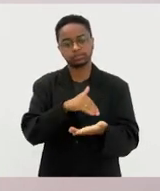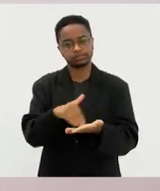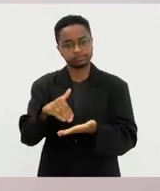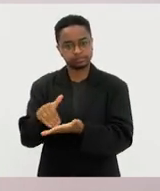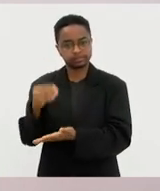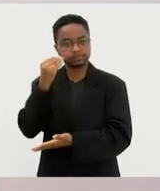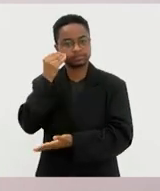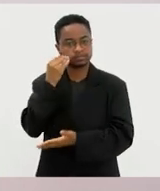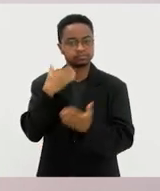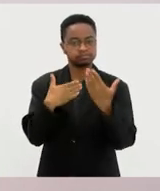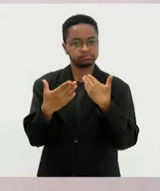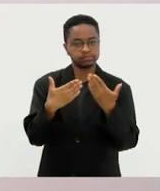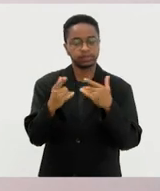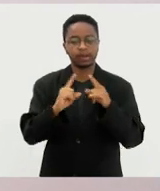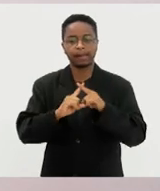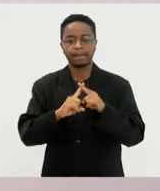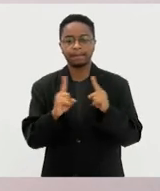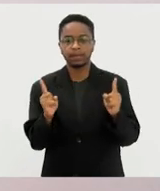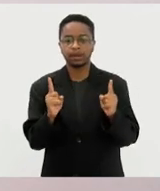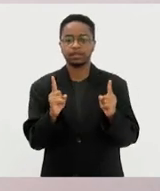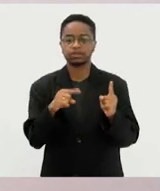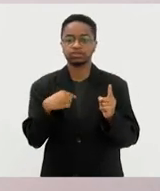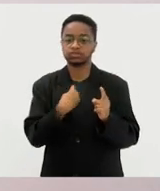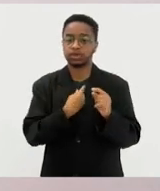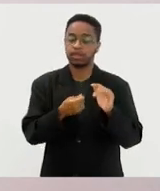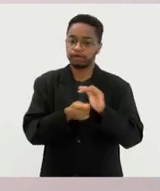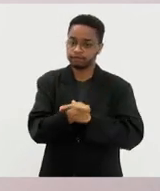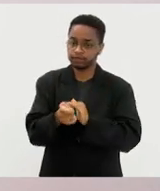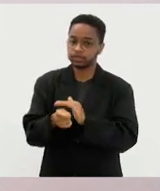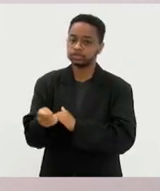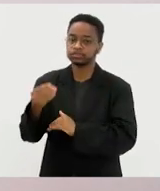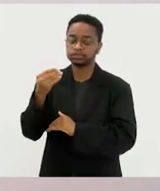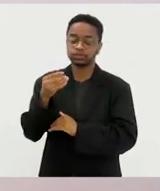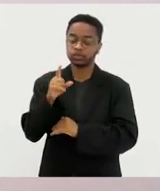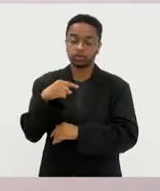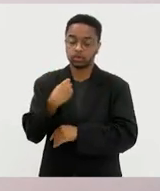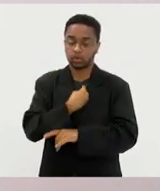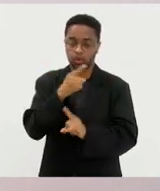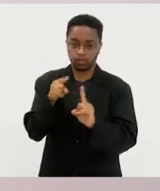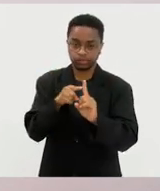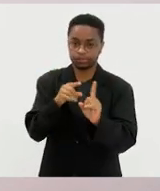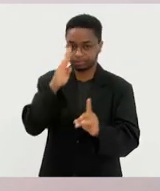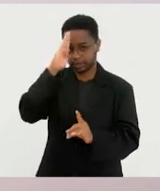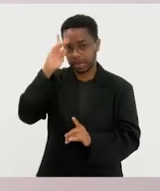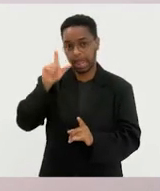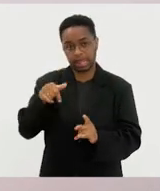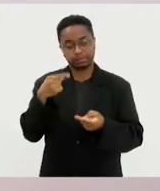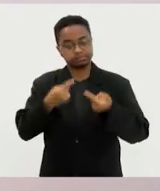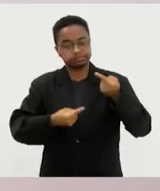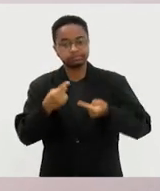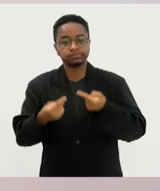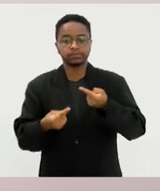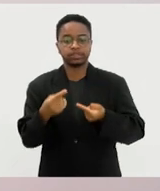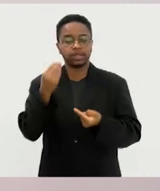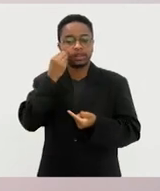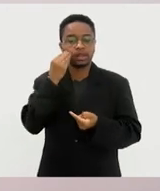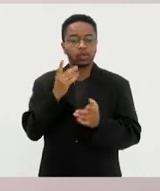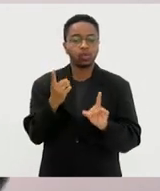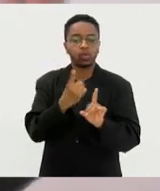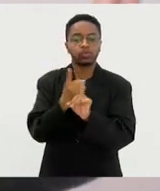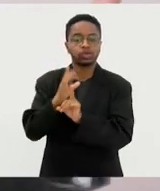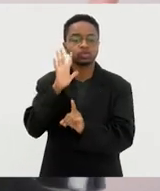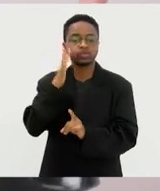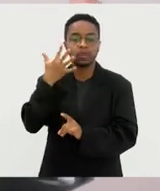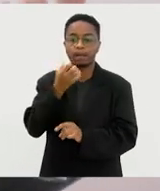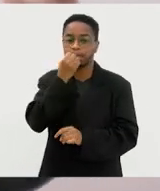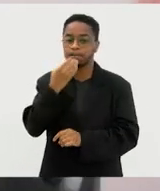poder conversar. Então, a gente tá investindo bastante no diálogo, tentando criar soluções. E, assim, soluções que sejam boas para todo mundo. Nós estamos nem